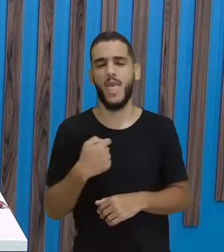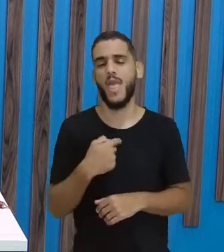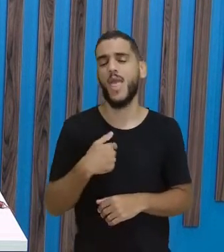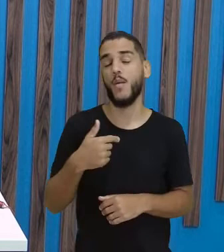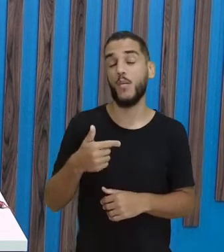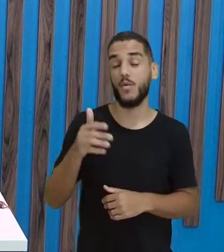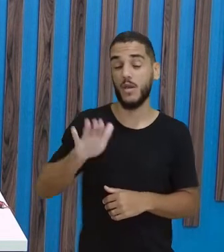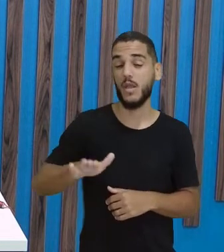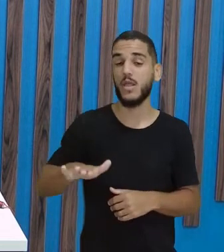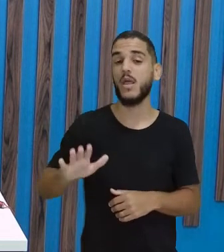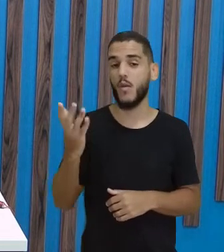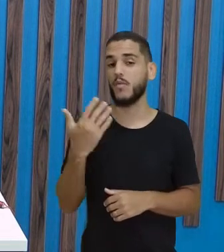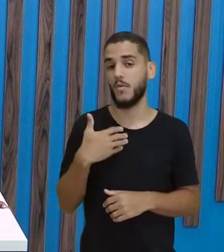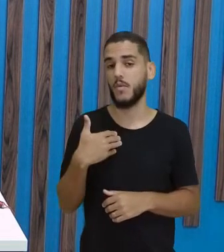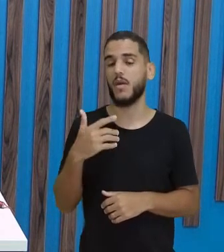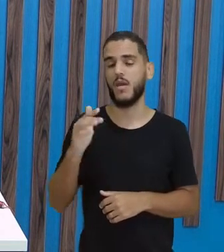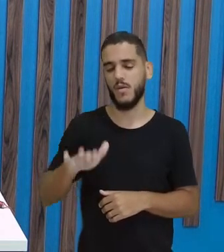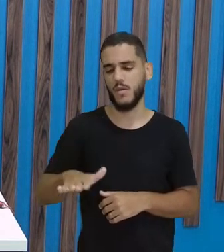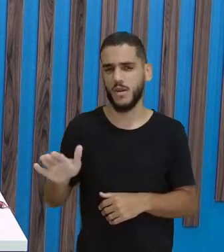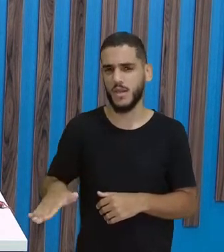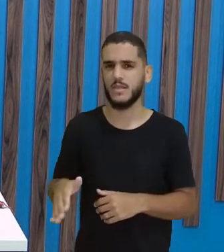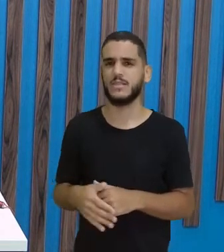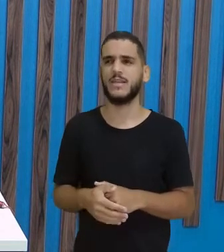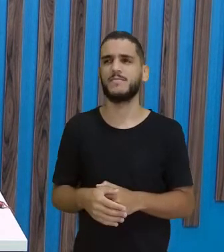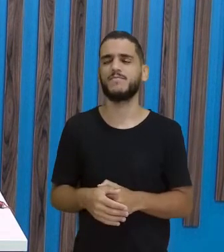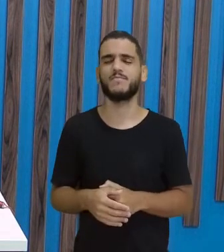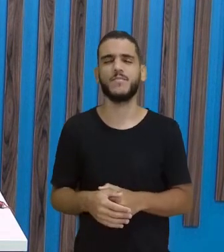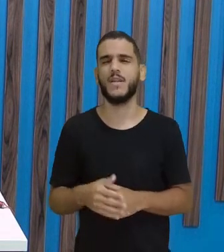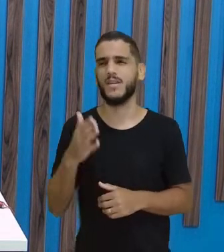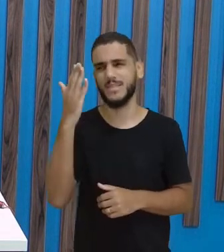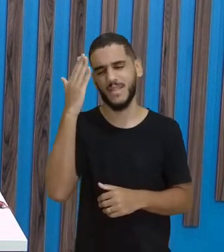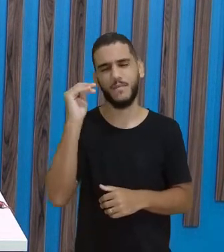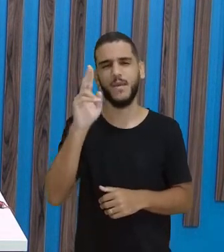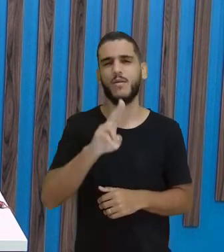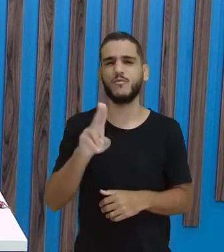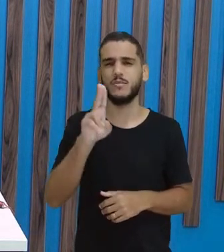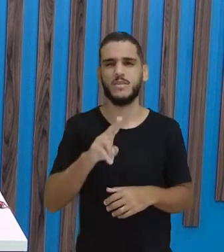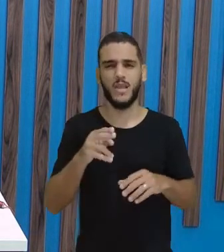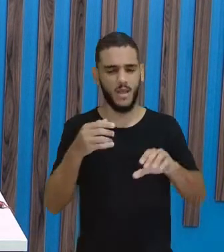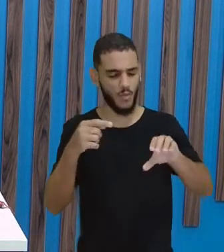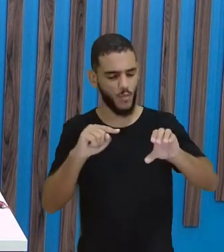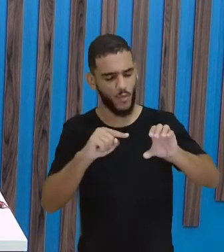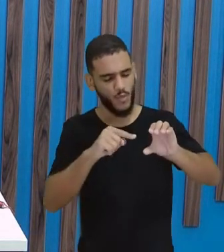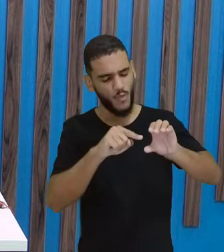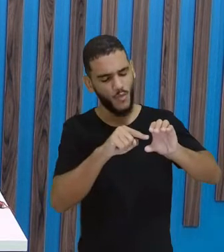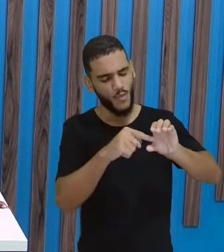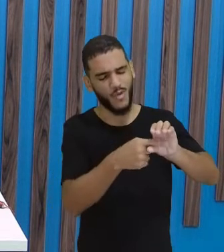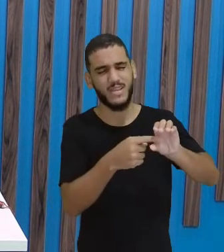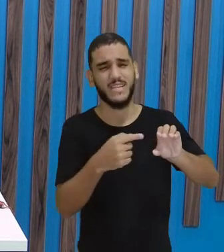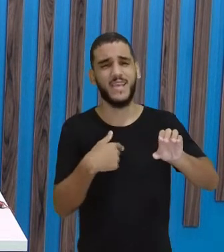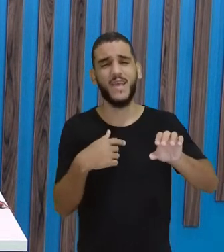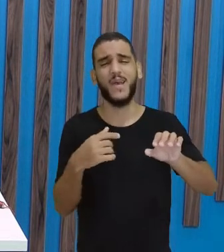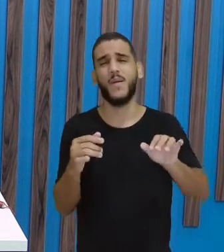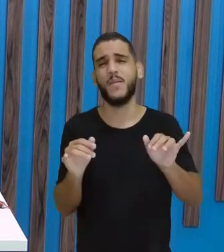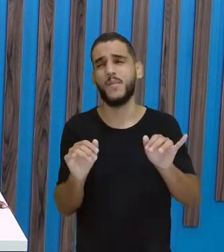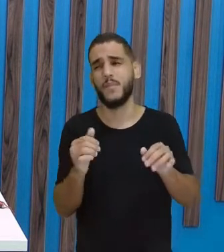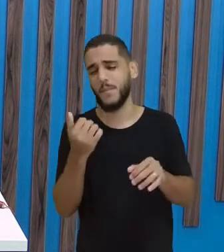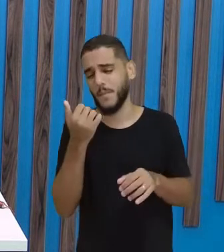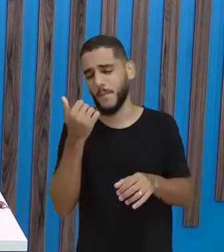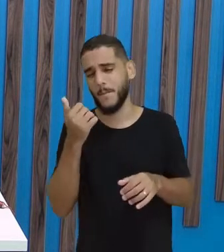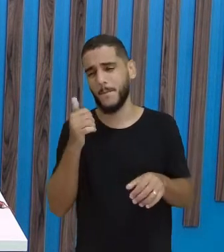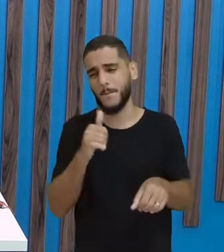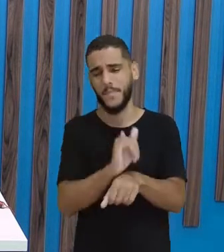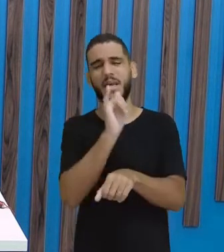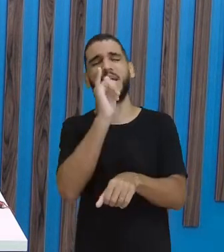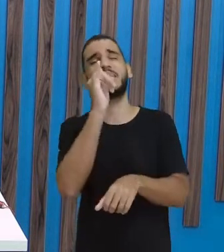utilizar o cotonete, ainda pensava que era para colocar lá dentro. Me distraí. Aí coloquei o cotonete e fui me virar. Quando eu me